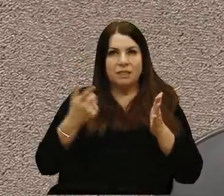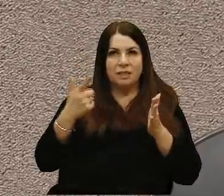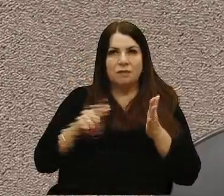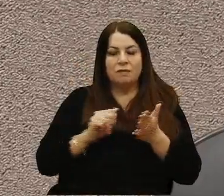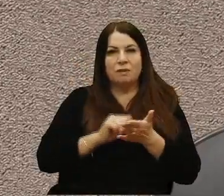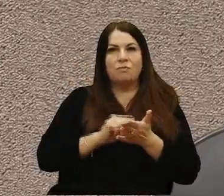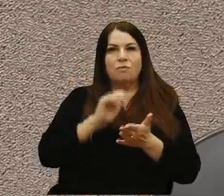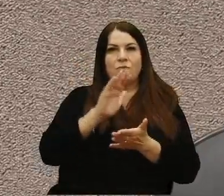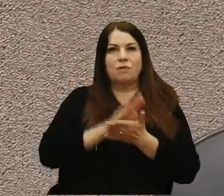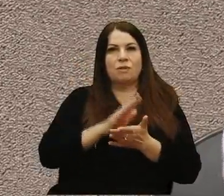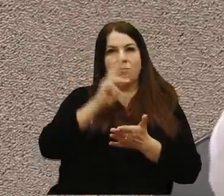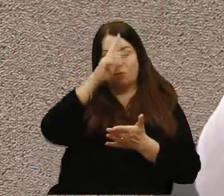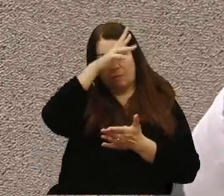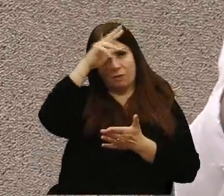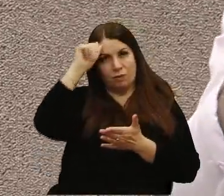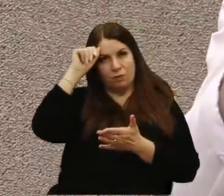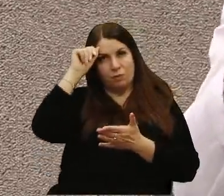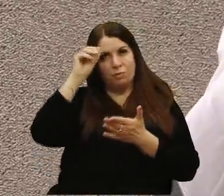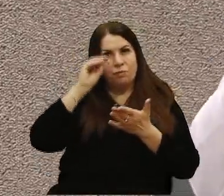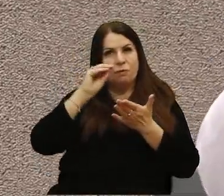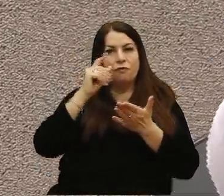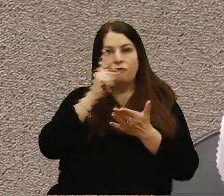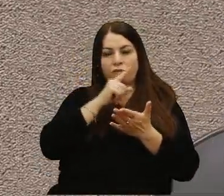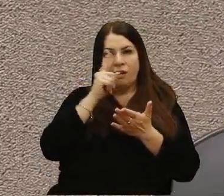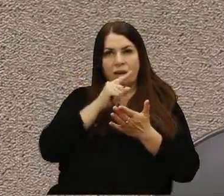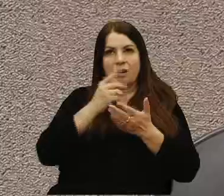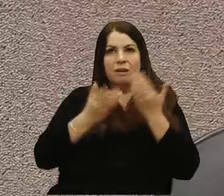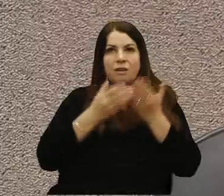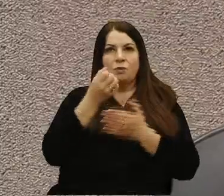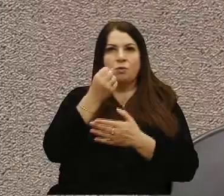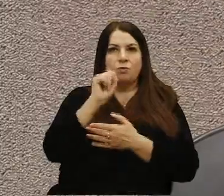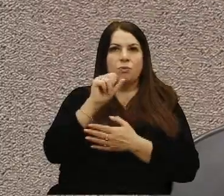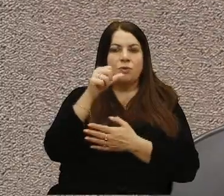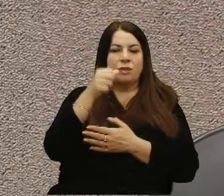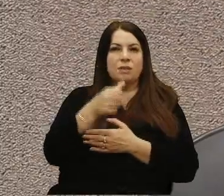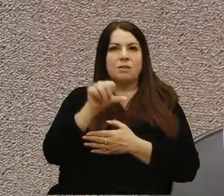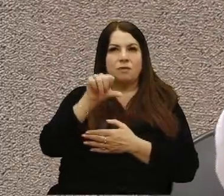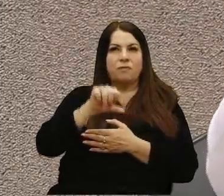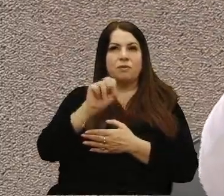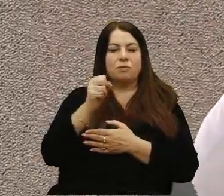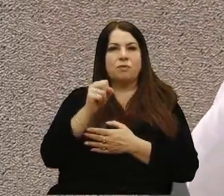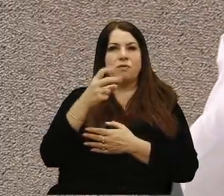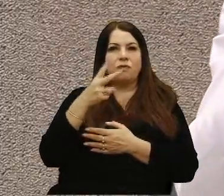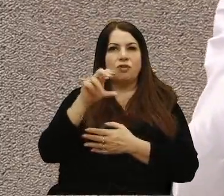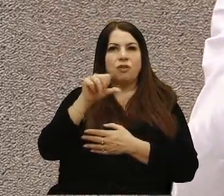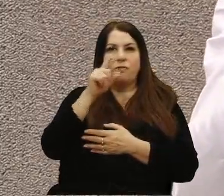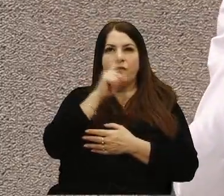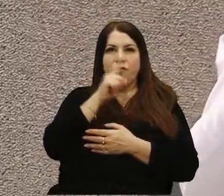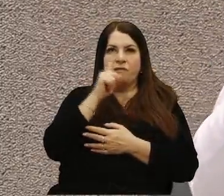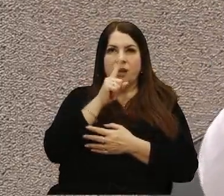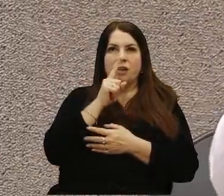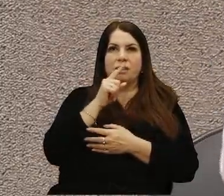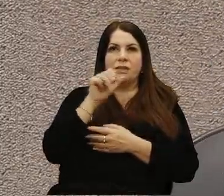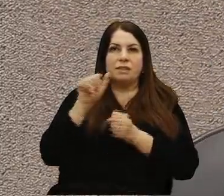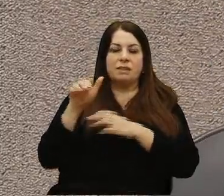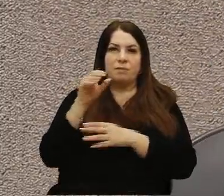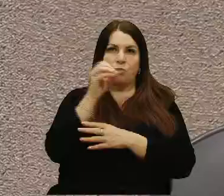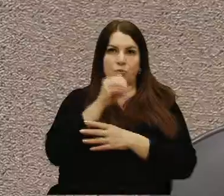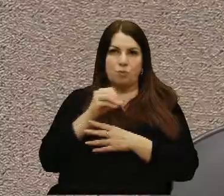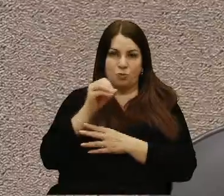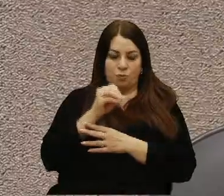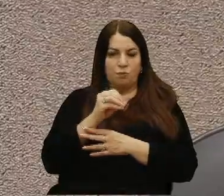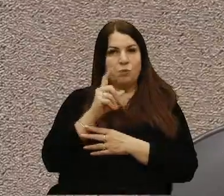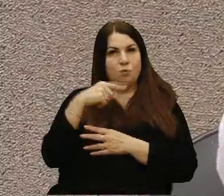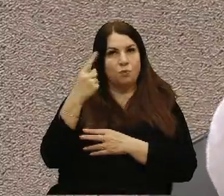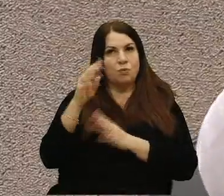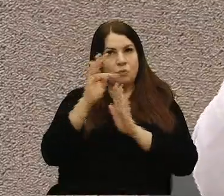multada pela Prefeitura de Caxias por falha no atendimento. Multa de 8.799 é resultado de 29 falhas identificadas em setembro e outubro.